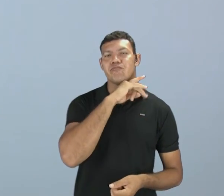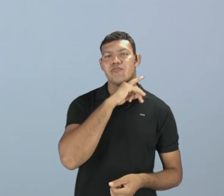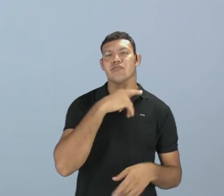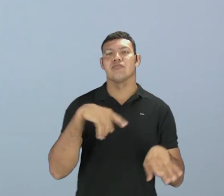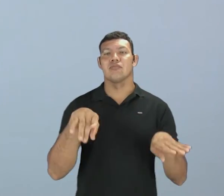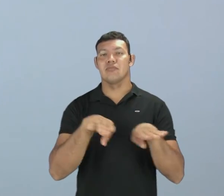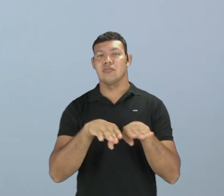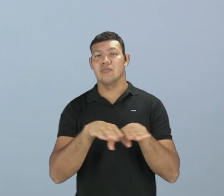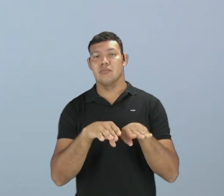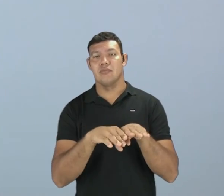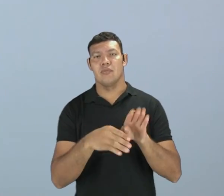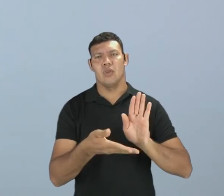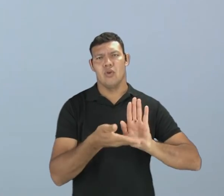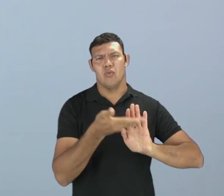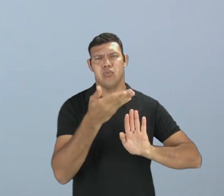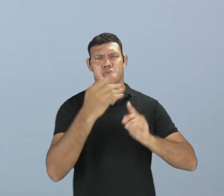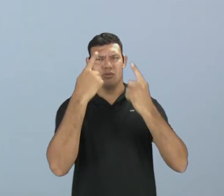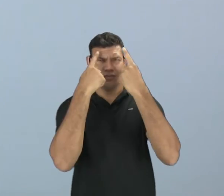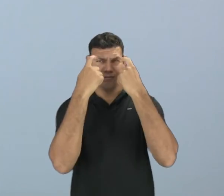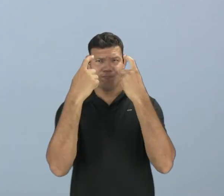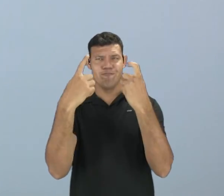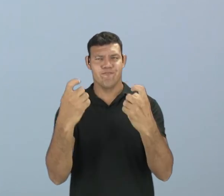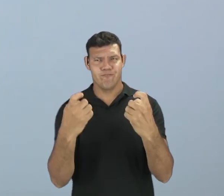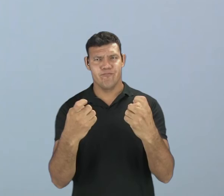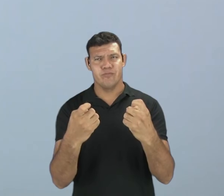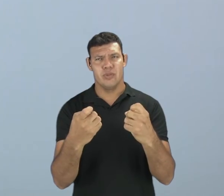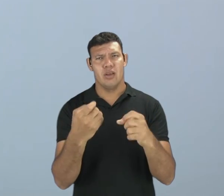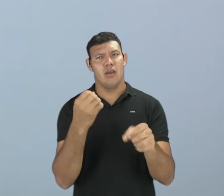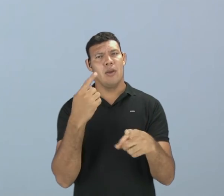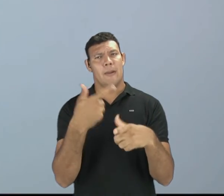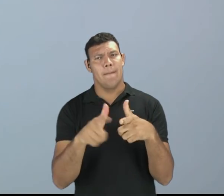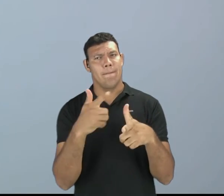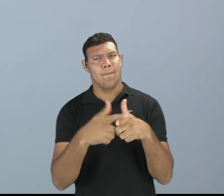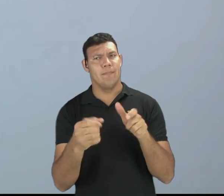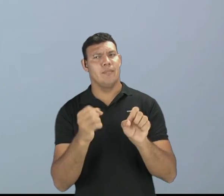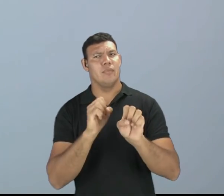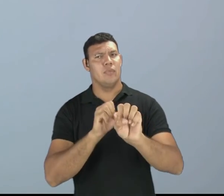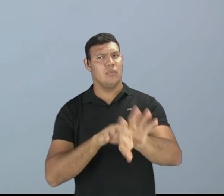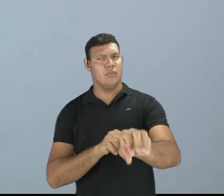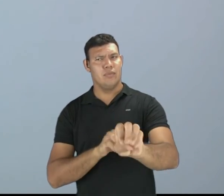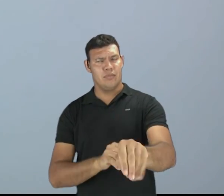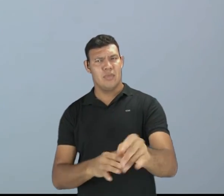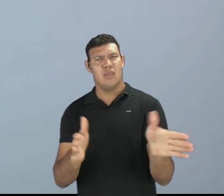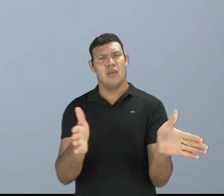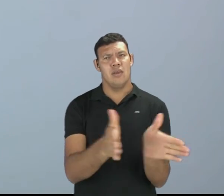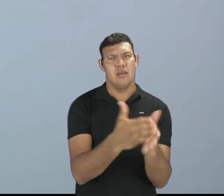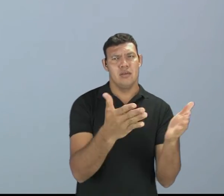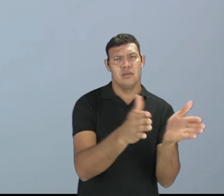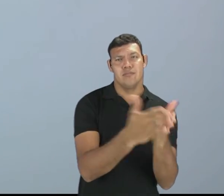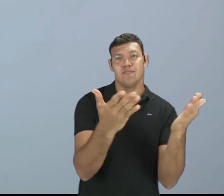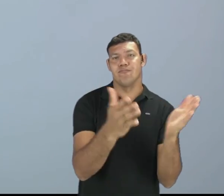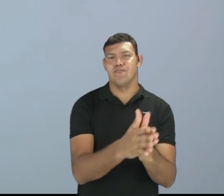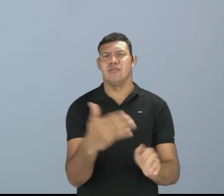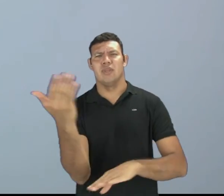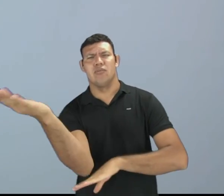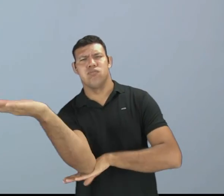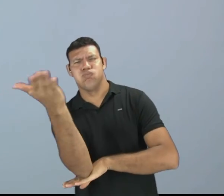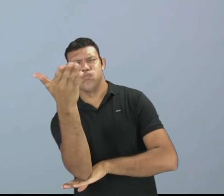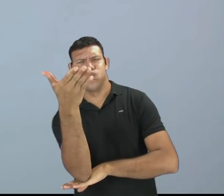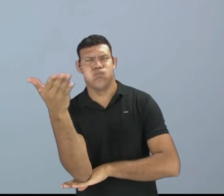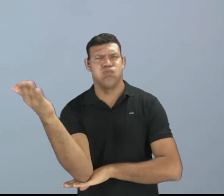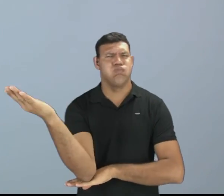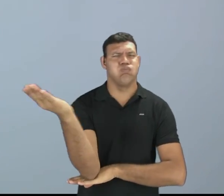de violência, tem uma deficiência educacional muito grande, maior índice de pobreza, de pessoas morando na rua, de pessoas